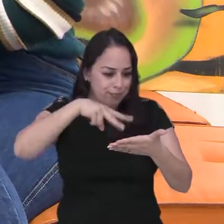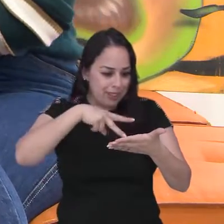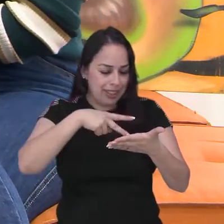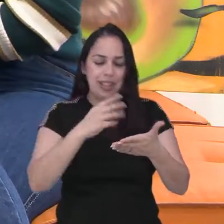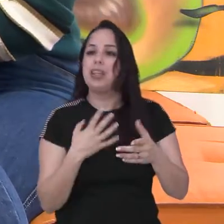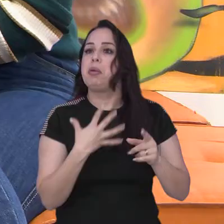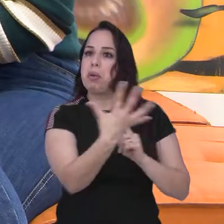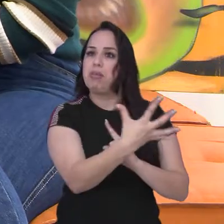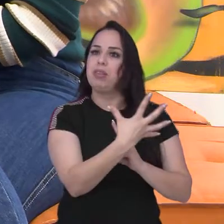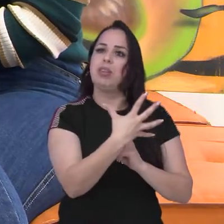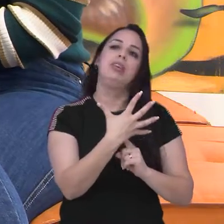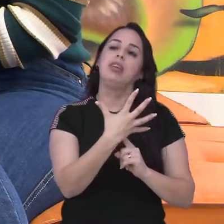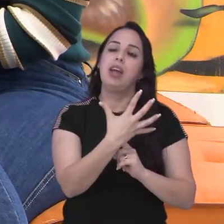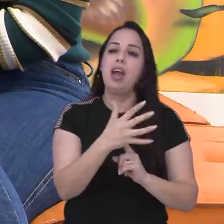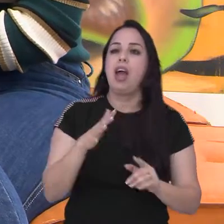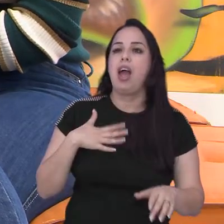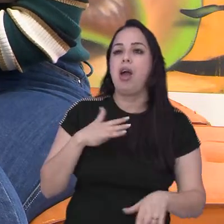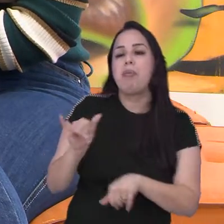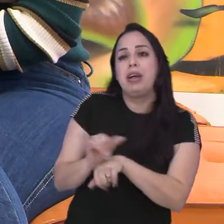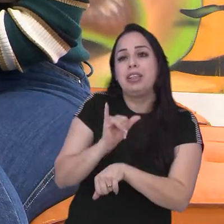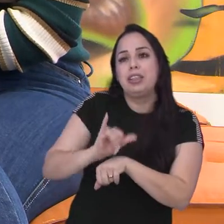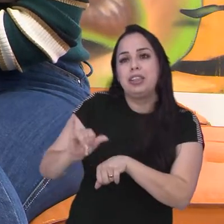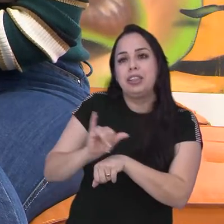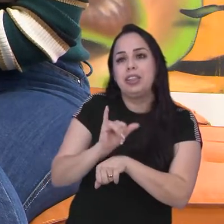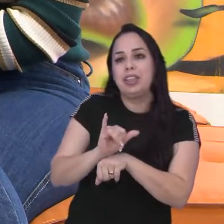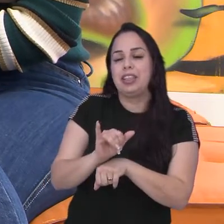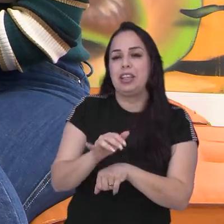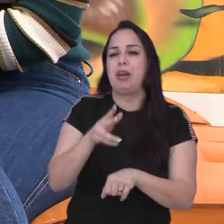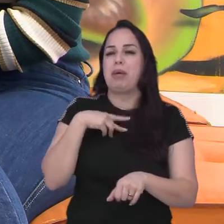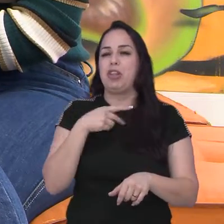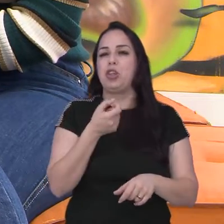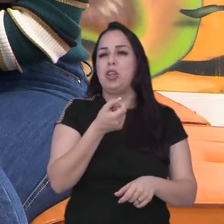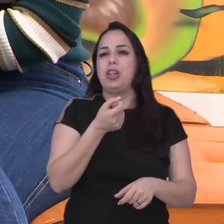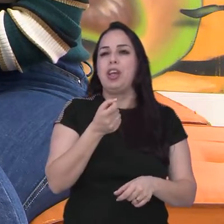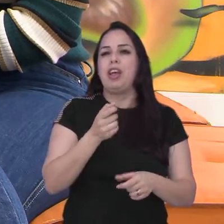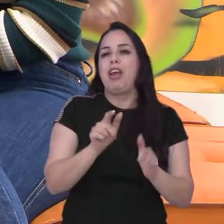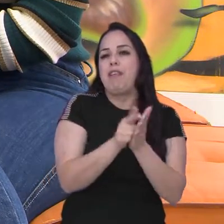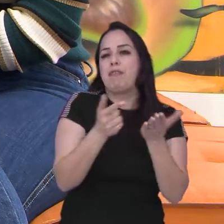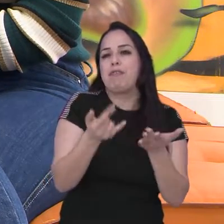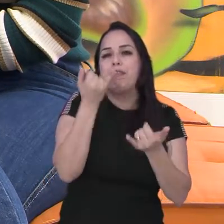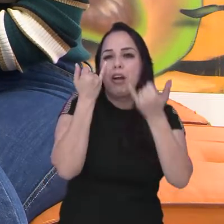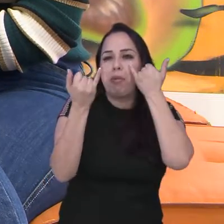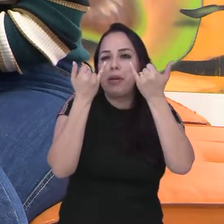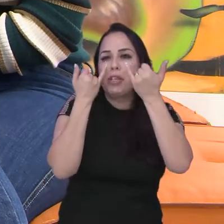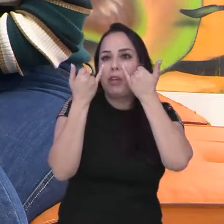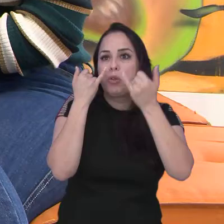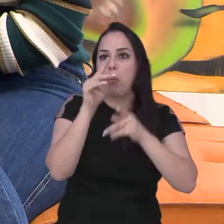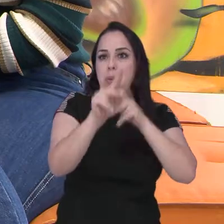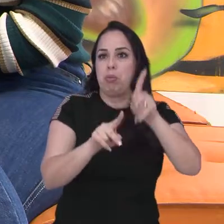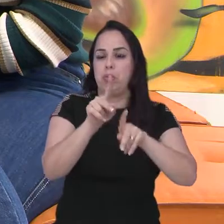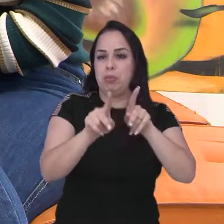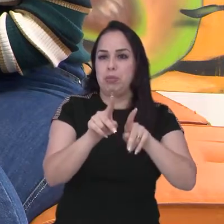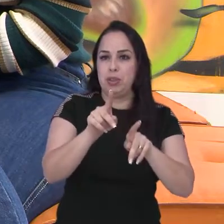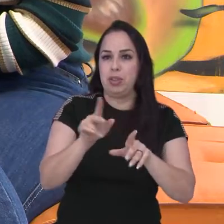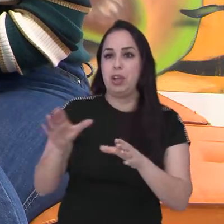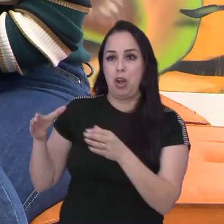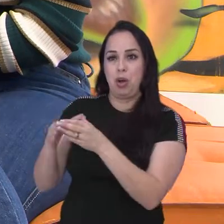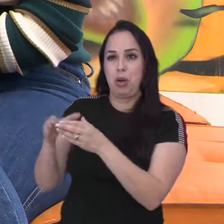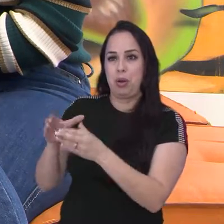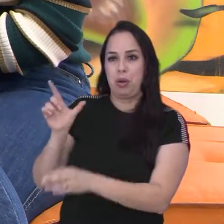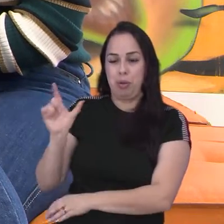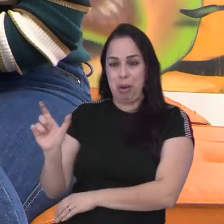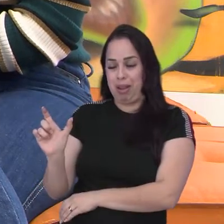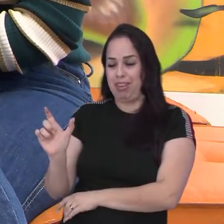e era um meio, pra você ter uma ideia, da gente, na época eram notícias populares, né? Tanto que é uma frase famosa na música de Racionais,